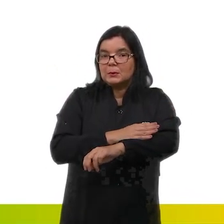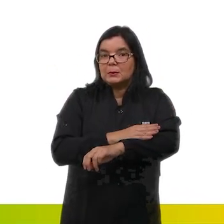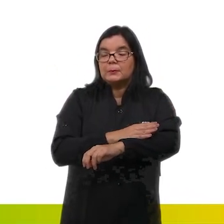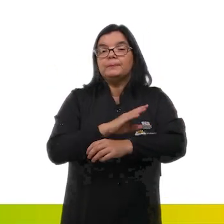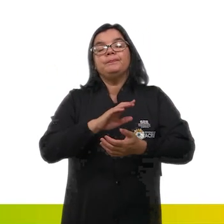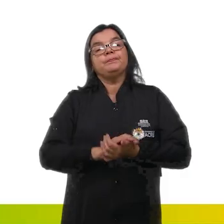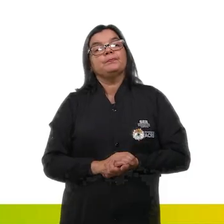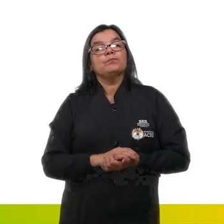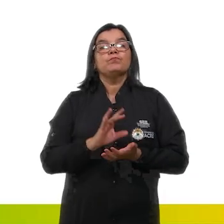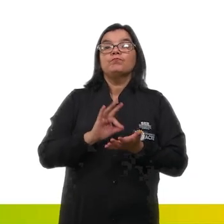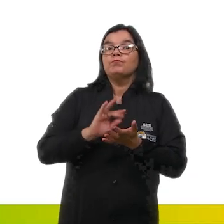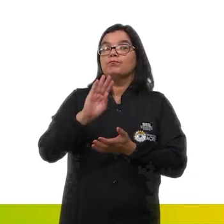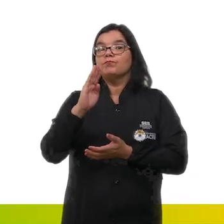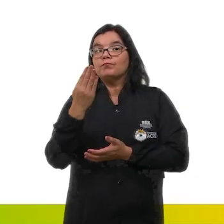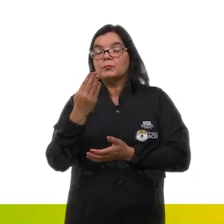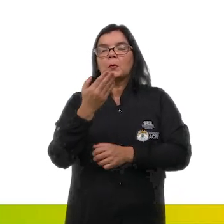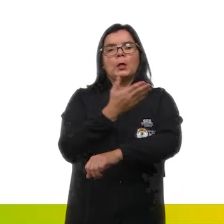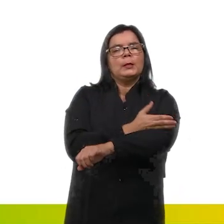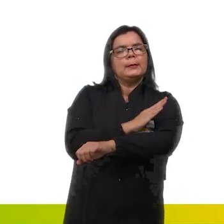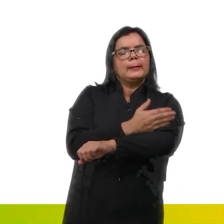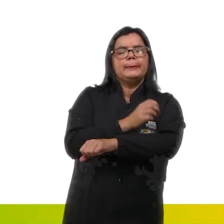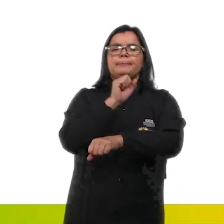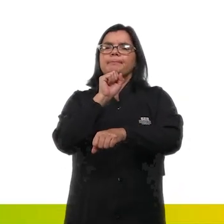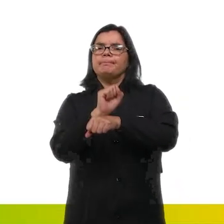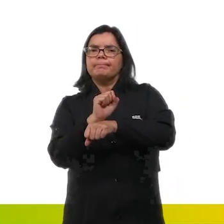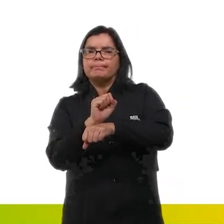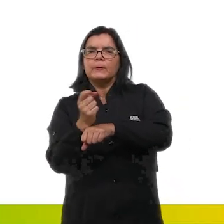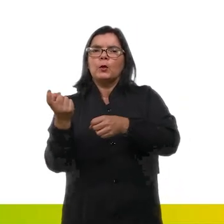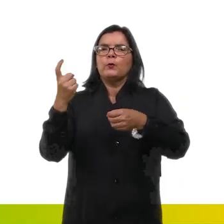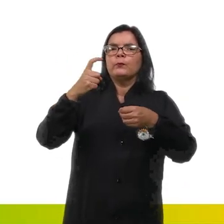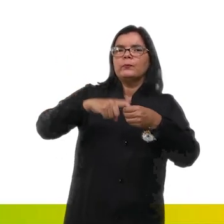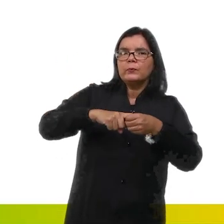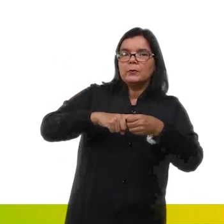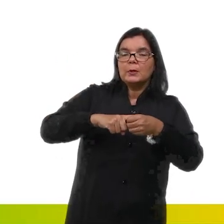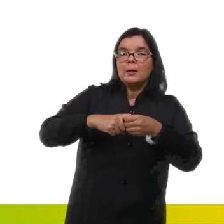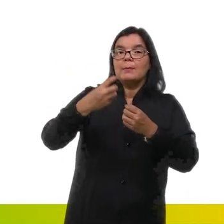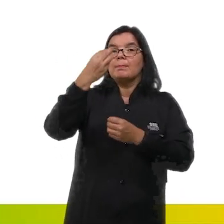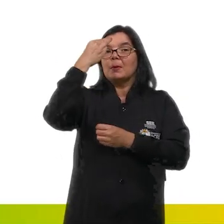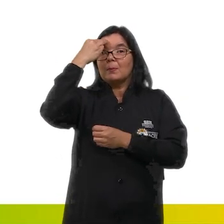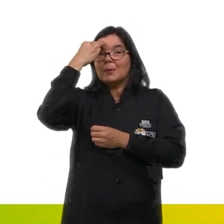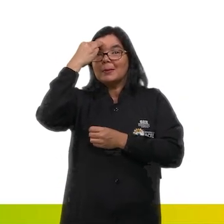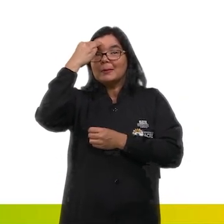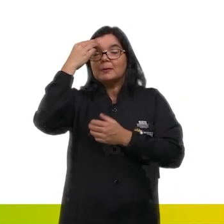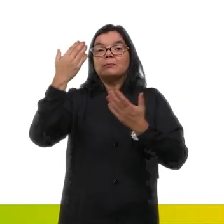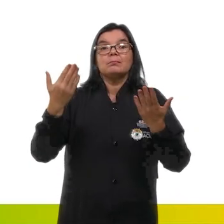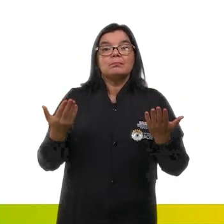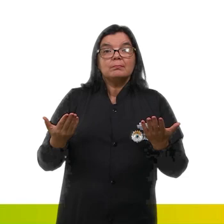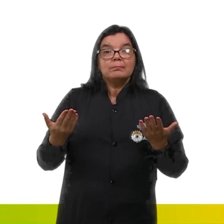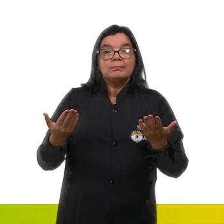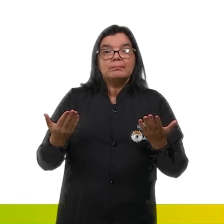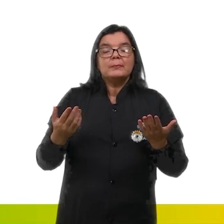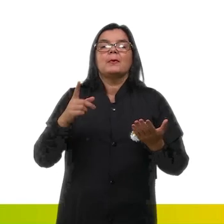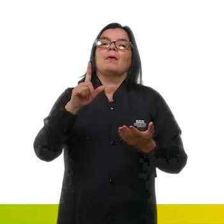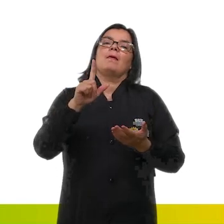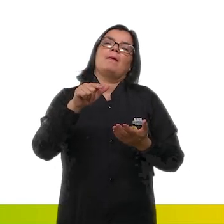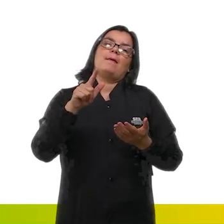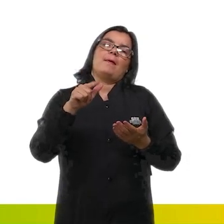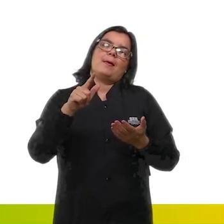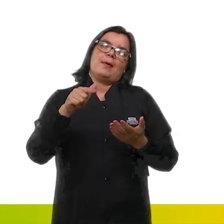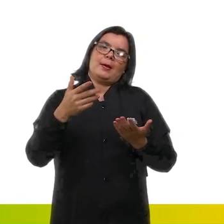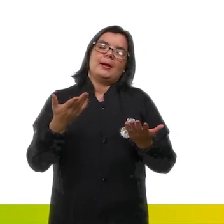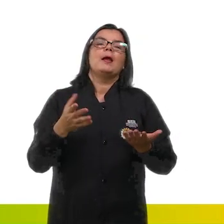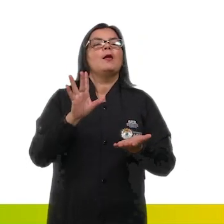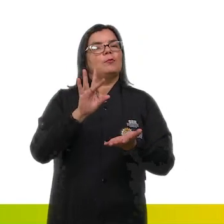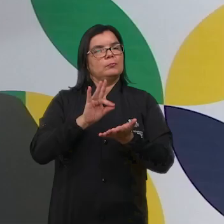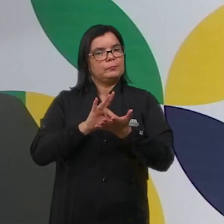fake, fato fake. Treinei, parei, voltei, memorizei? Fato fake? Isso é